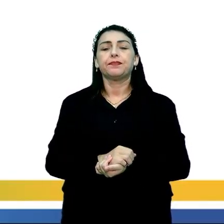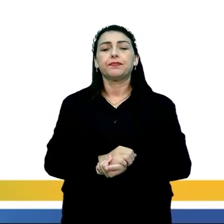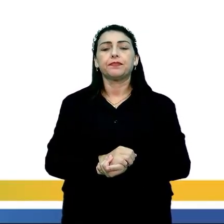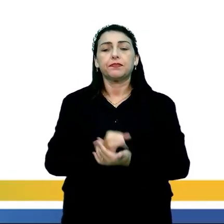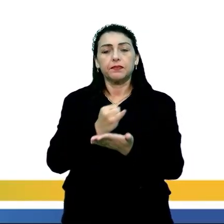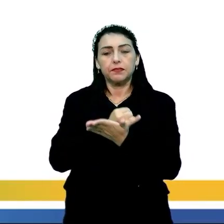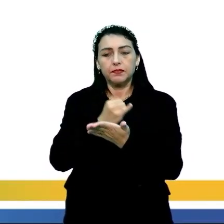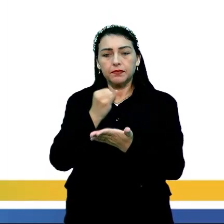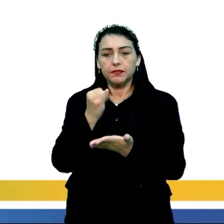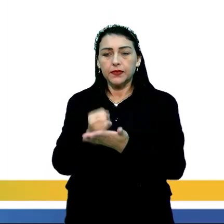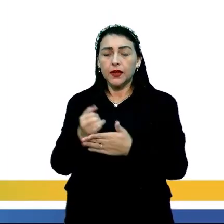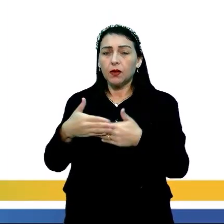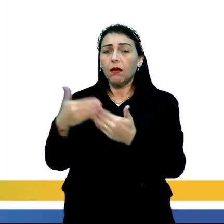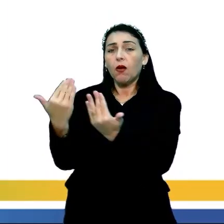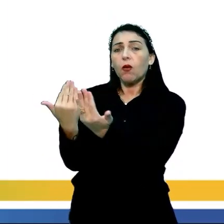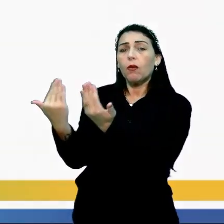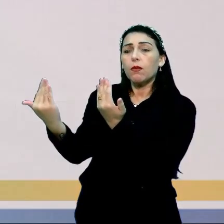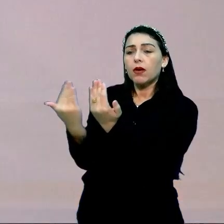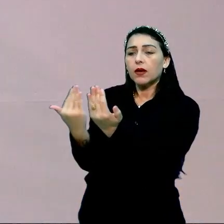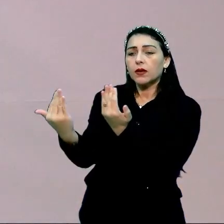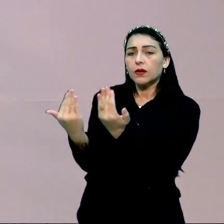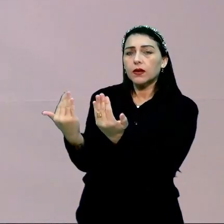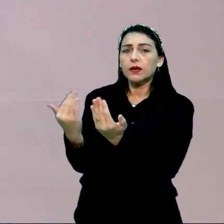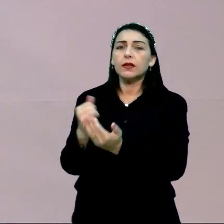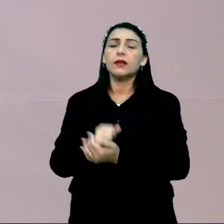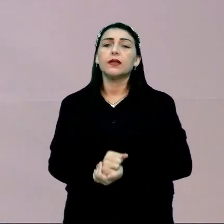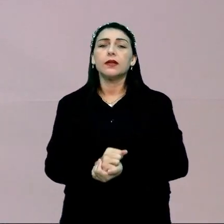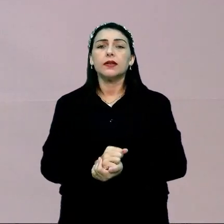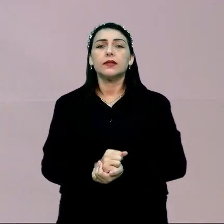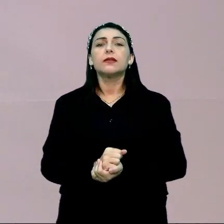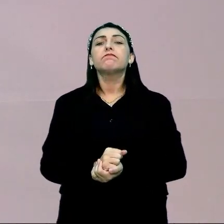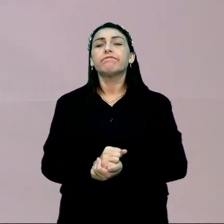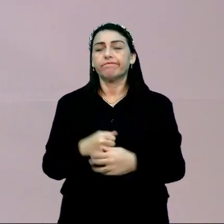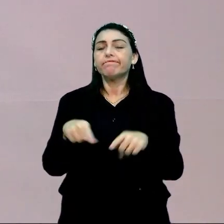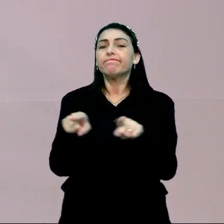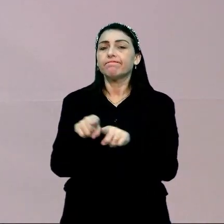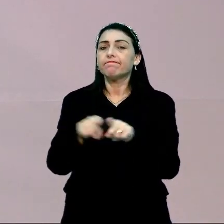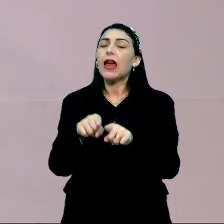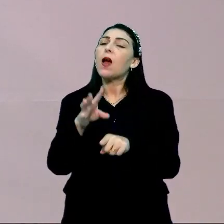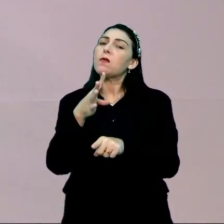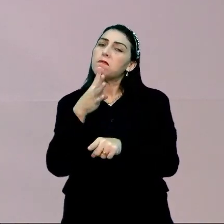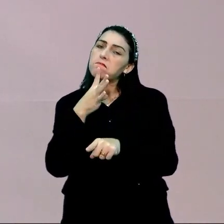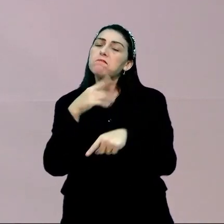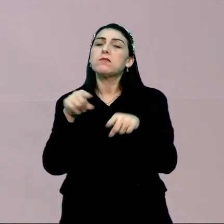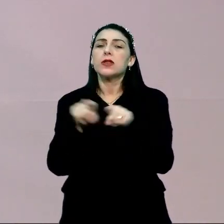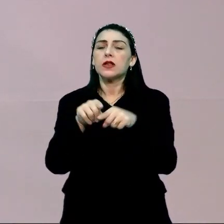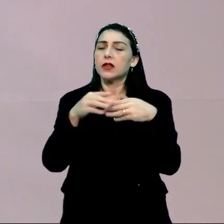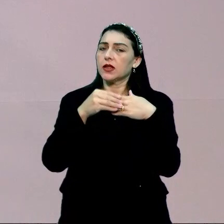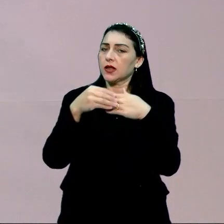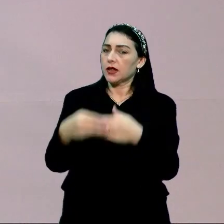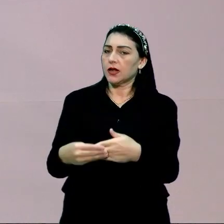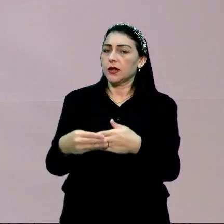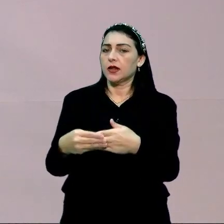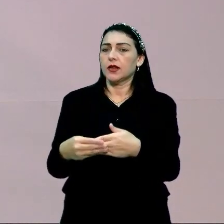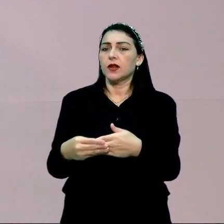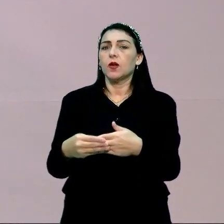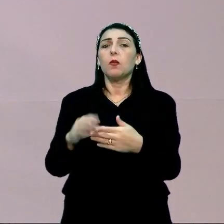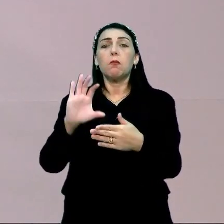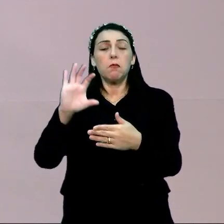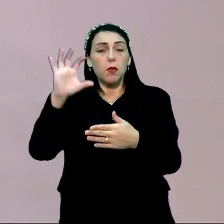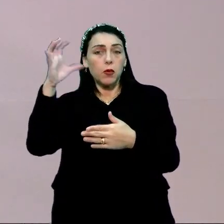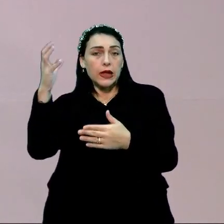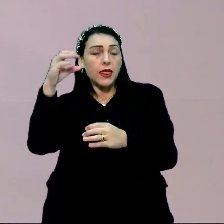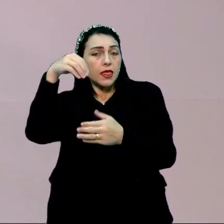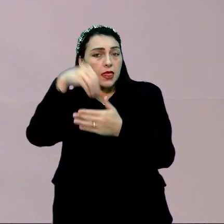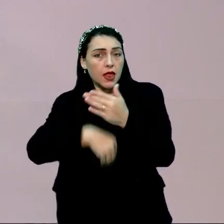E introdução a partir de comparações. Essa é muito comum também. Eu posso trazer um fato que